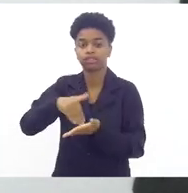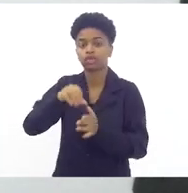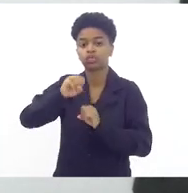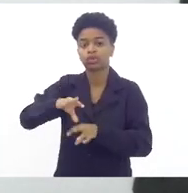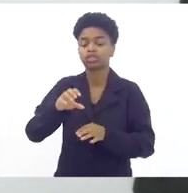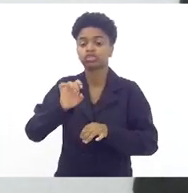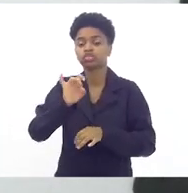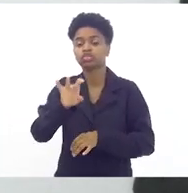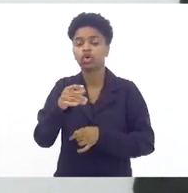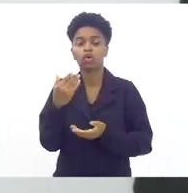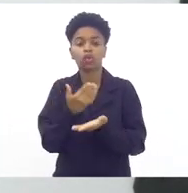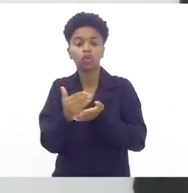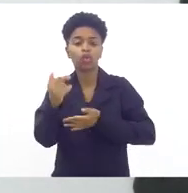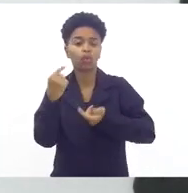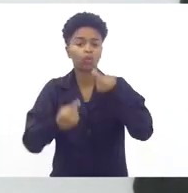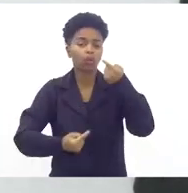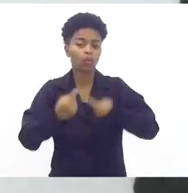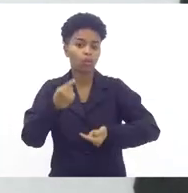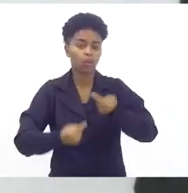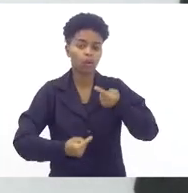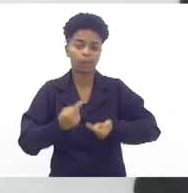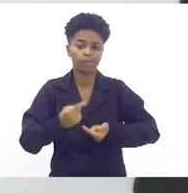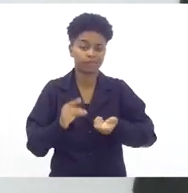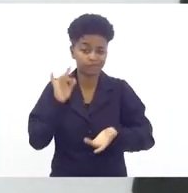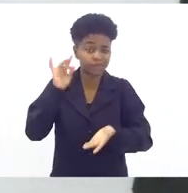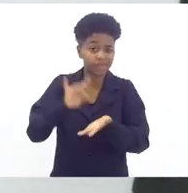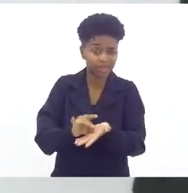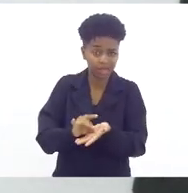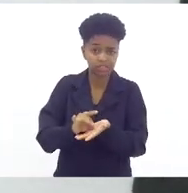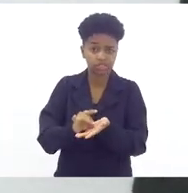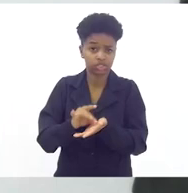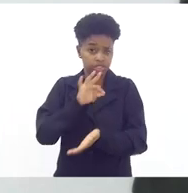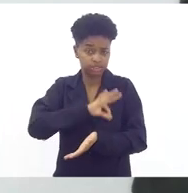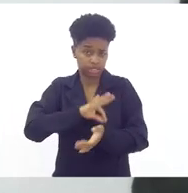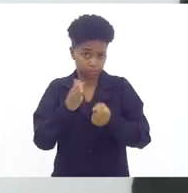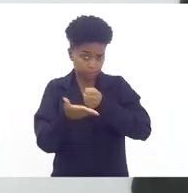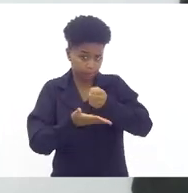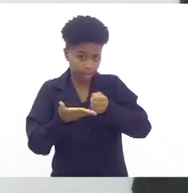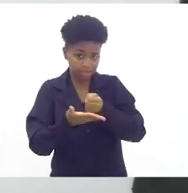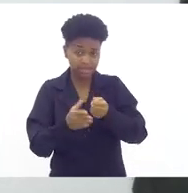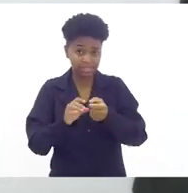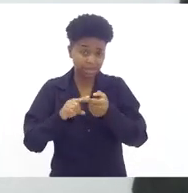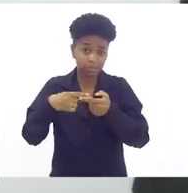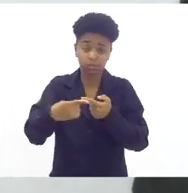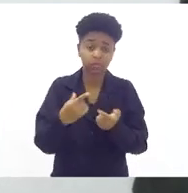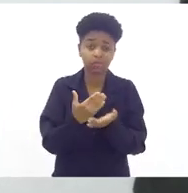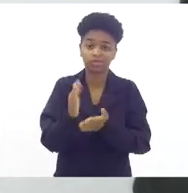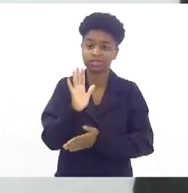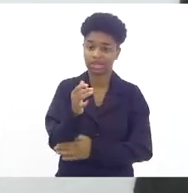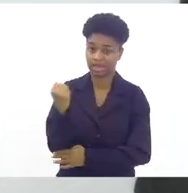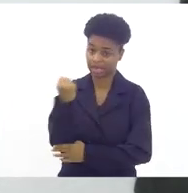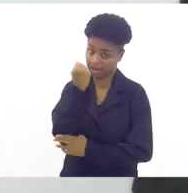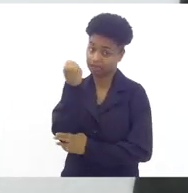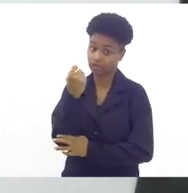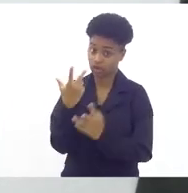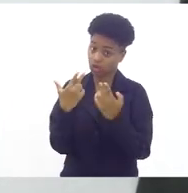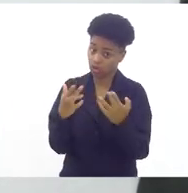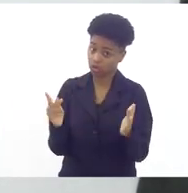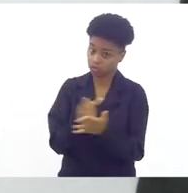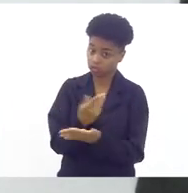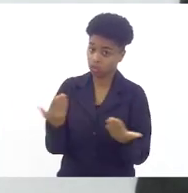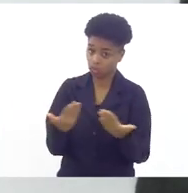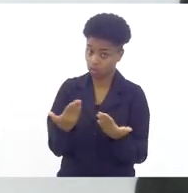só começar a discutir concretamente a aplicação do peso depois que já tinha começado uma greve que o que a gente deve vencendo aqui hoje